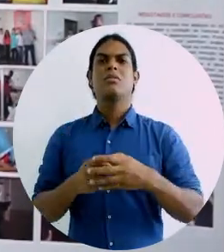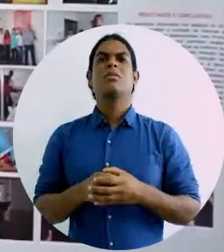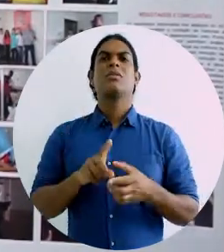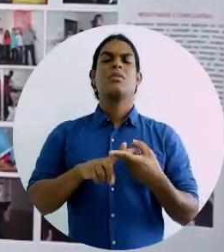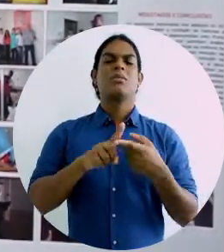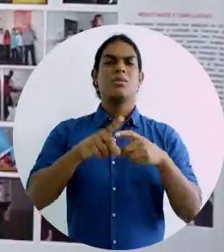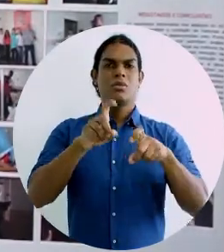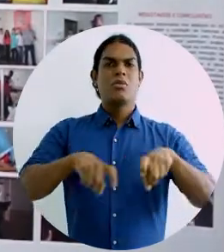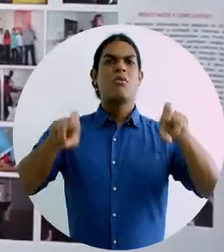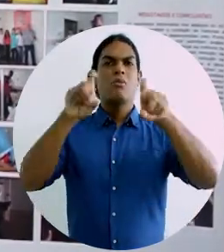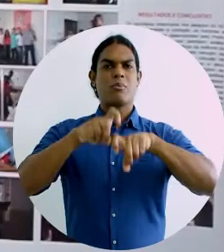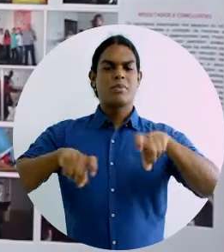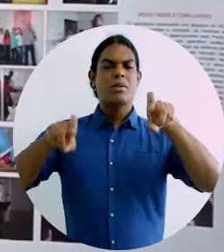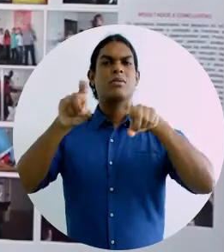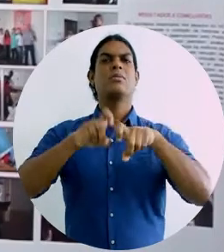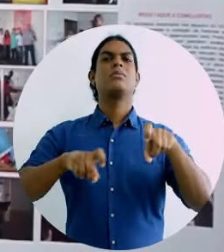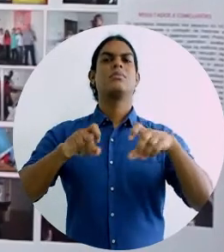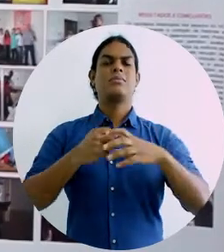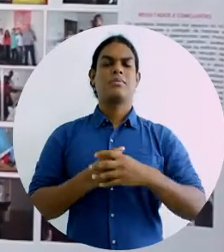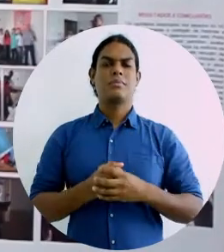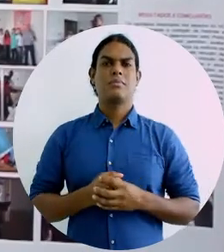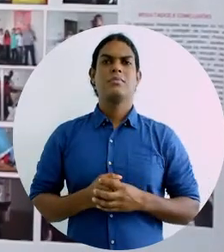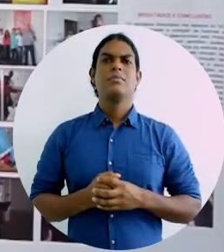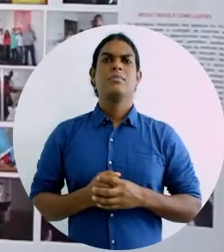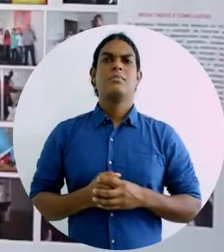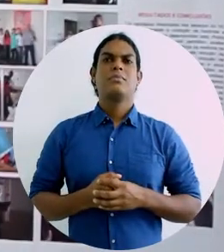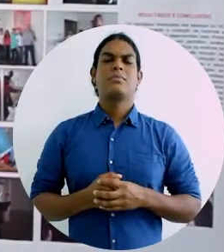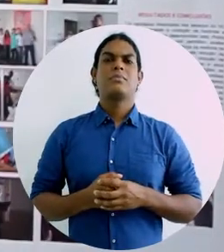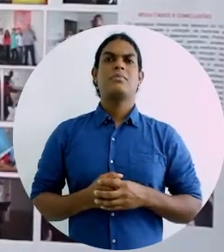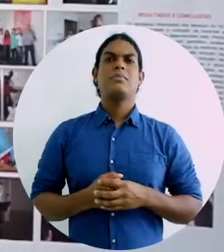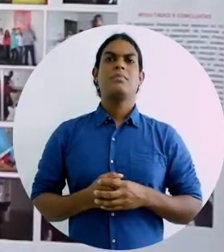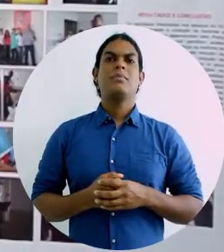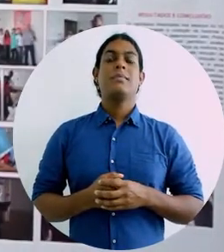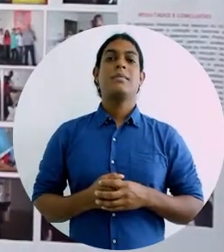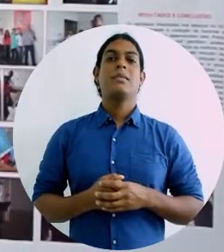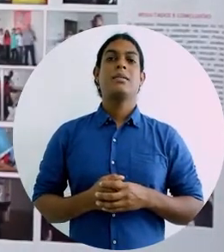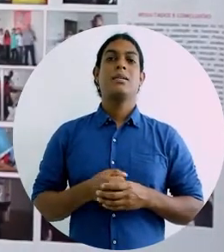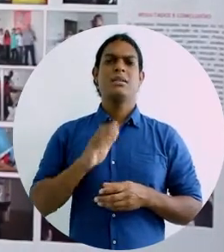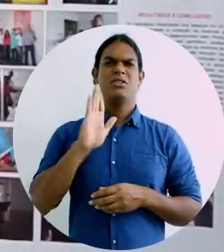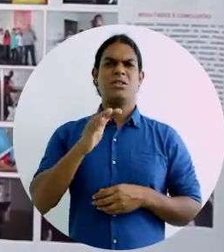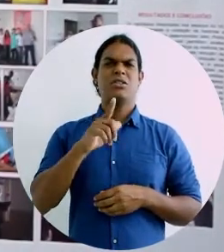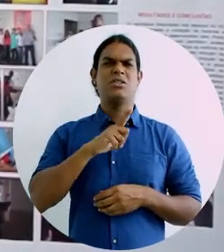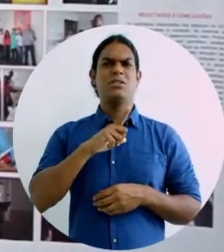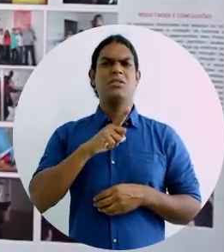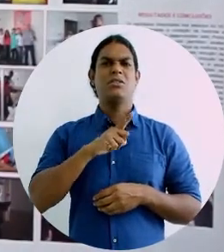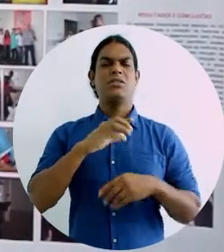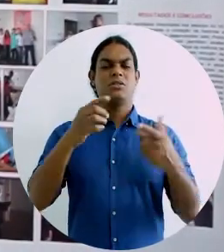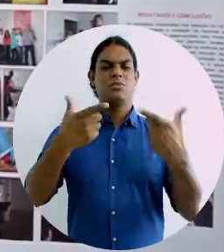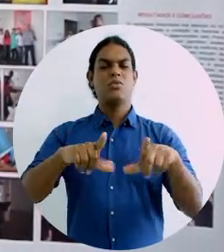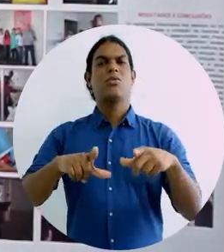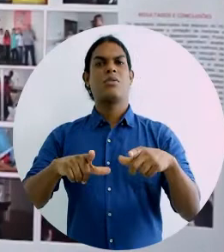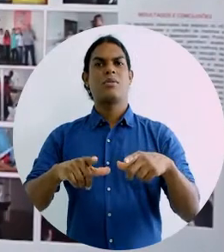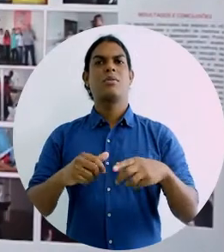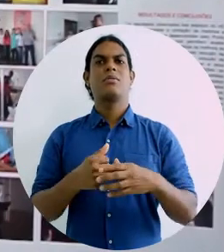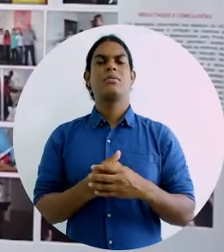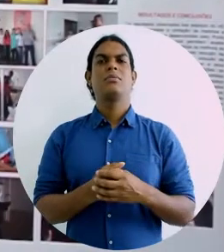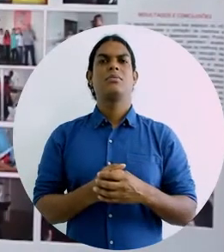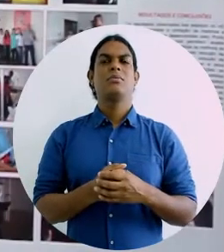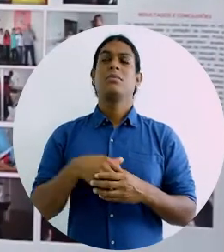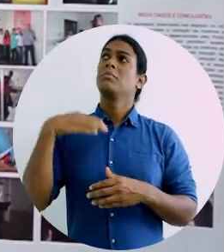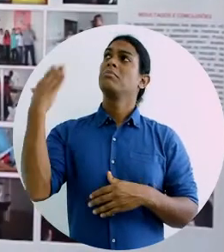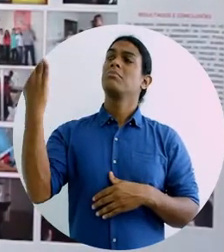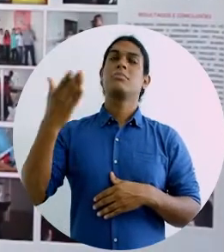equipamentos para que uma pequena biblioteca pudesse ser formada. Ela já havia conseguido um pequeno espaço, esse onde nós